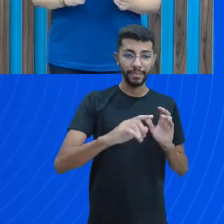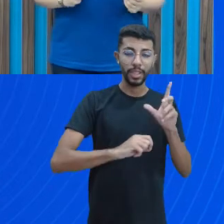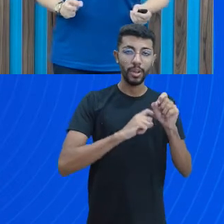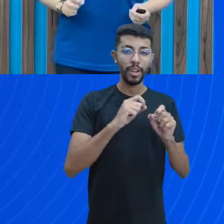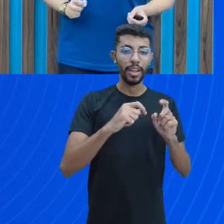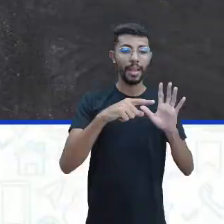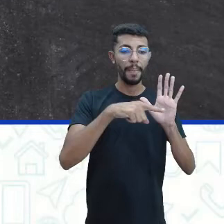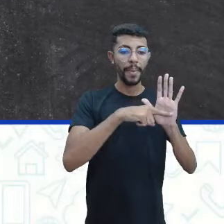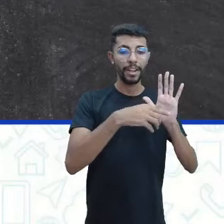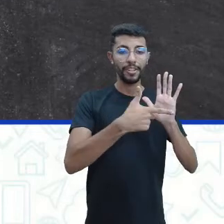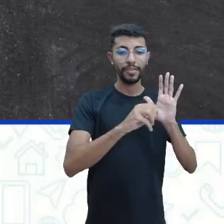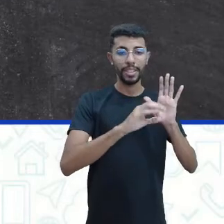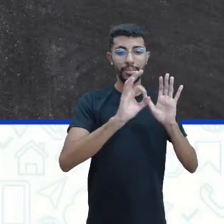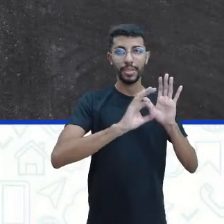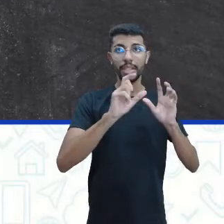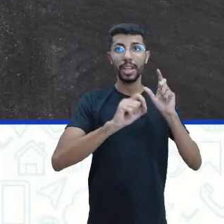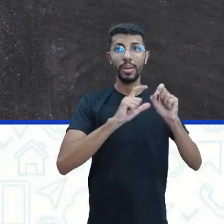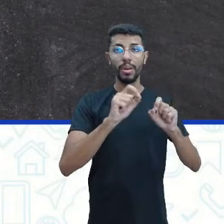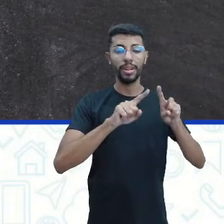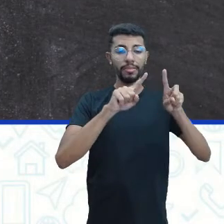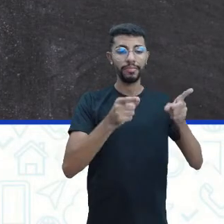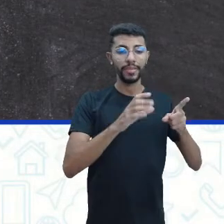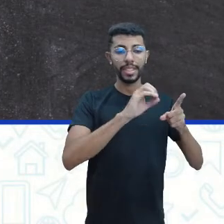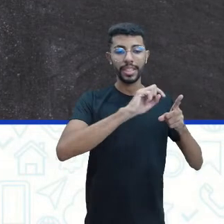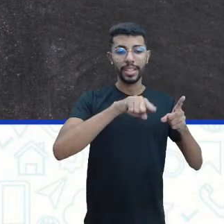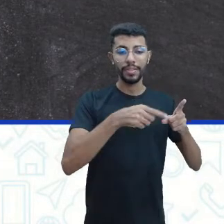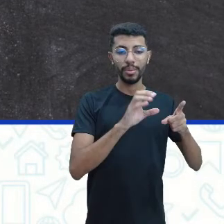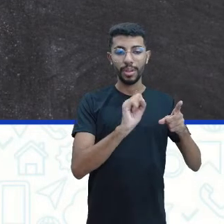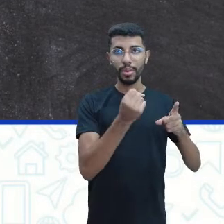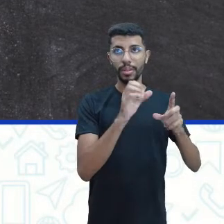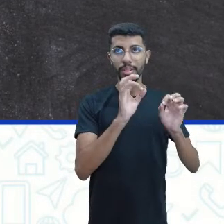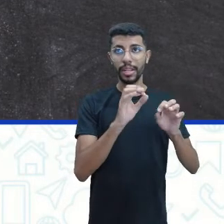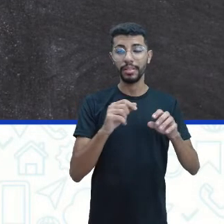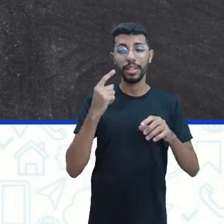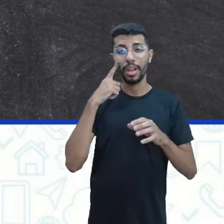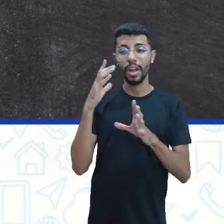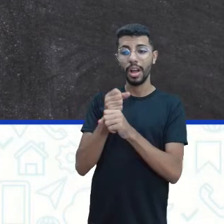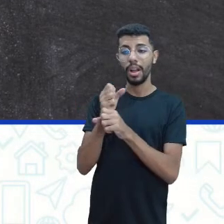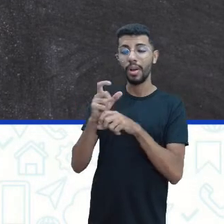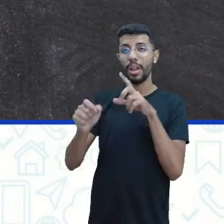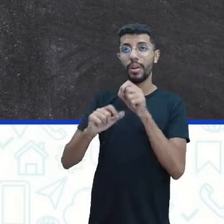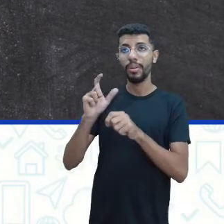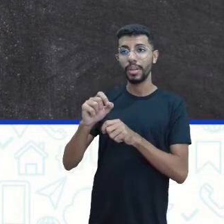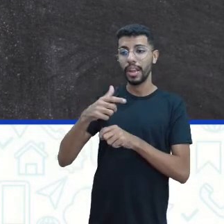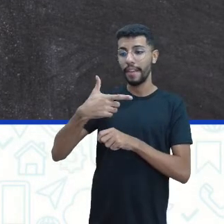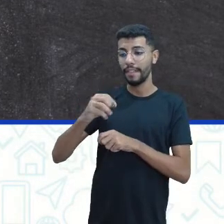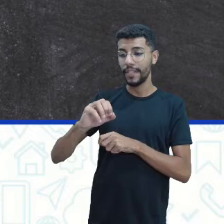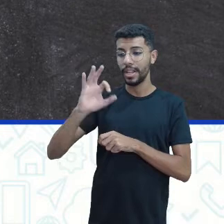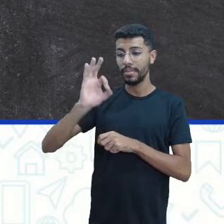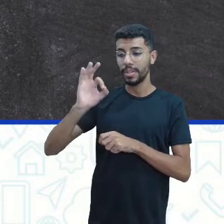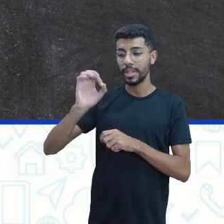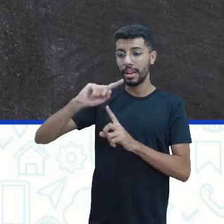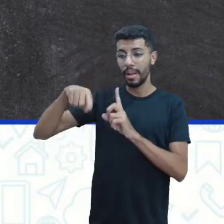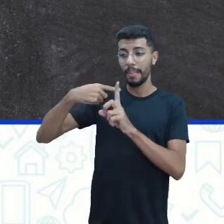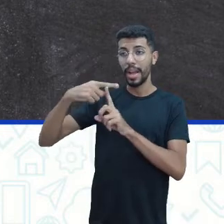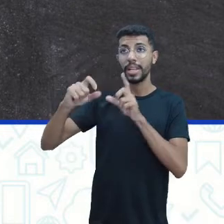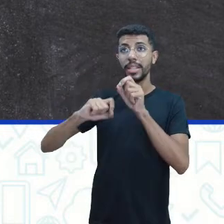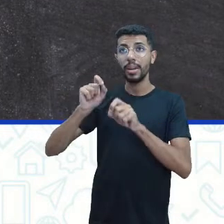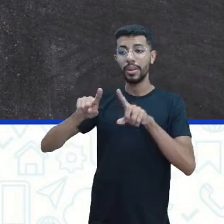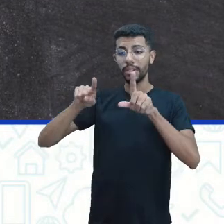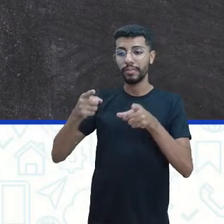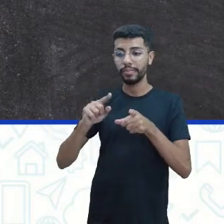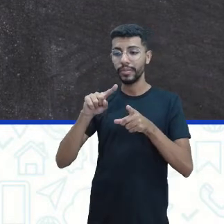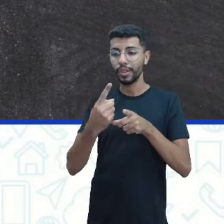80% com o 0,8. E calcular 20% a mais é calcular o 120%. Olha aí o 1,2